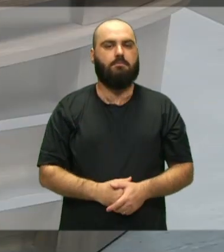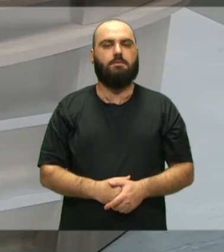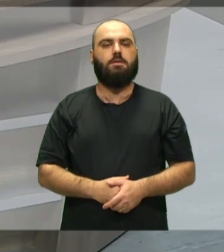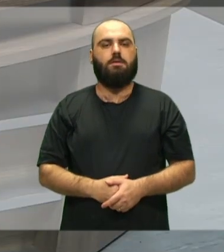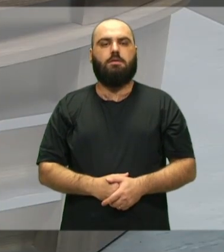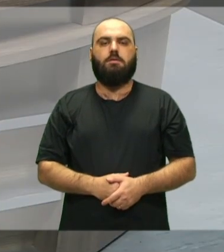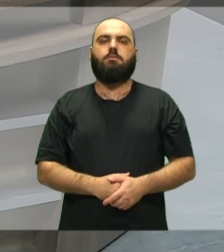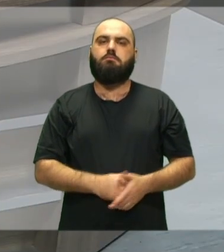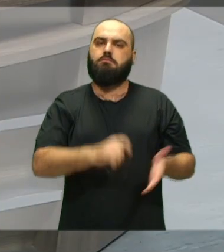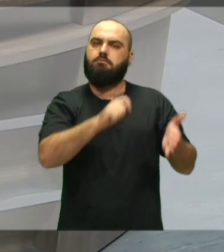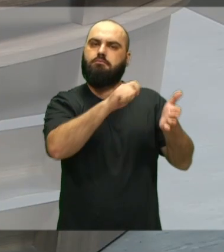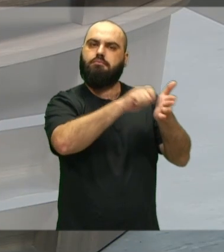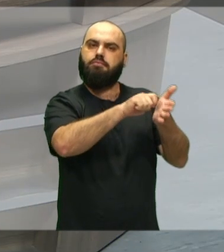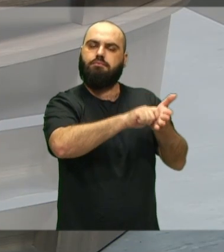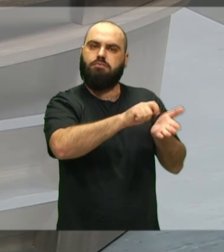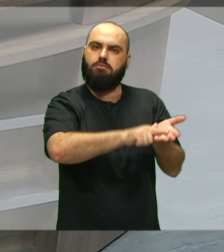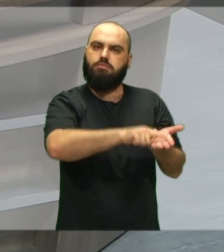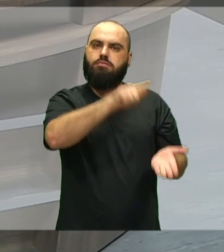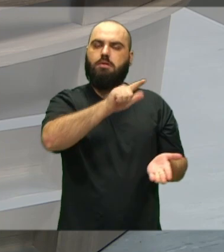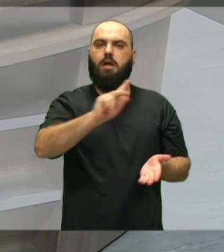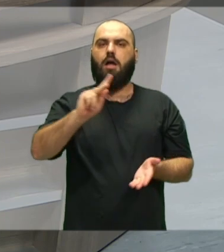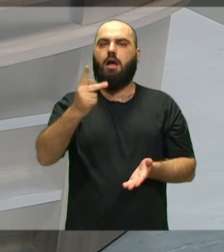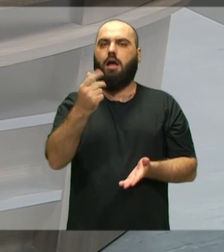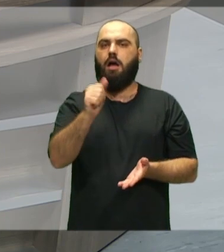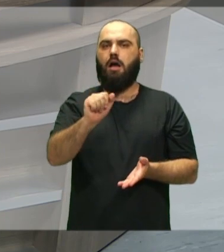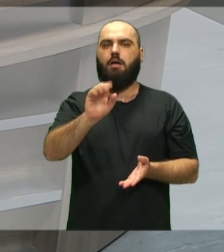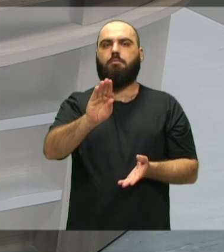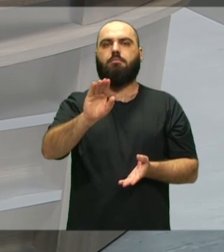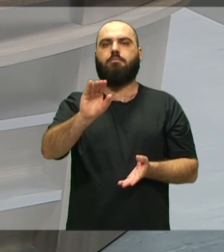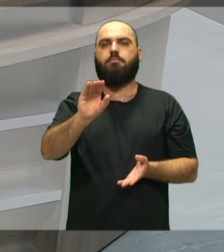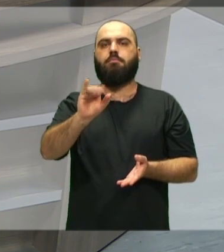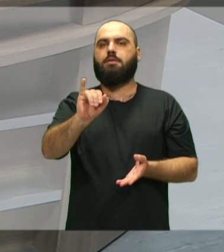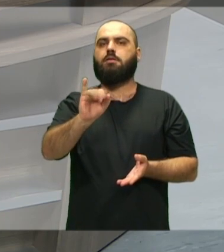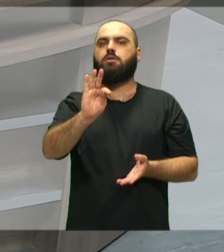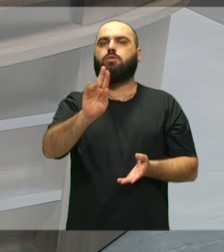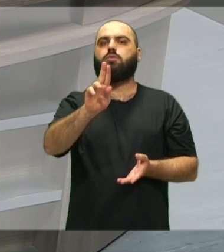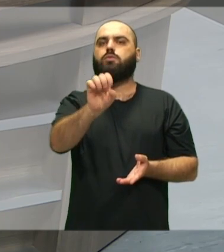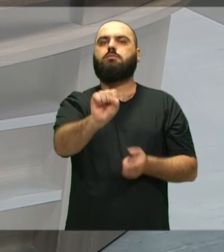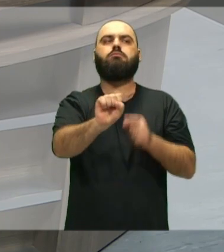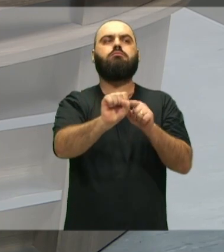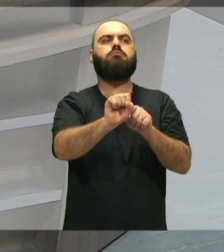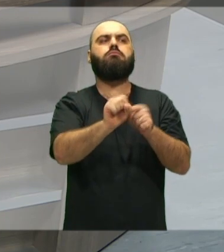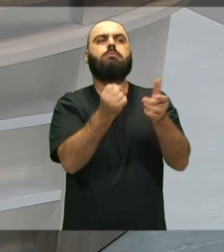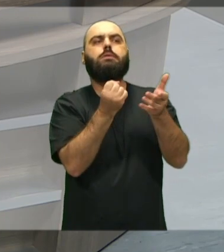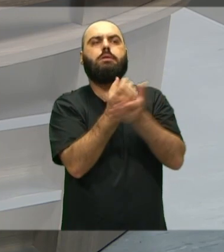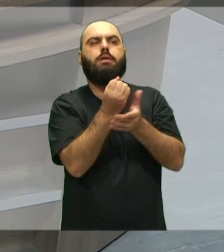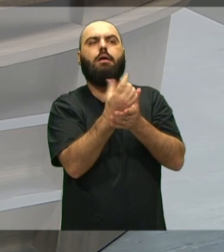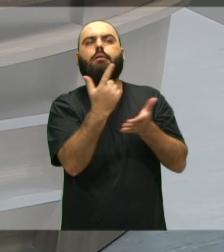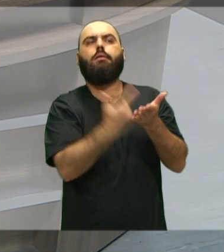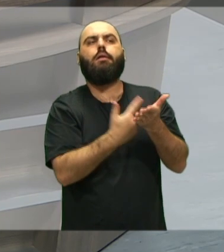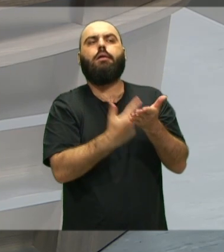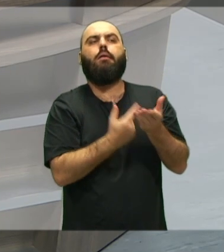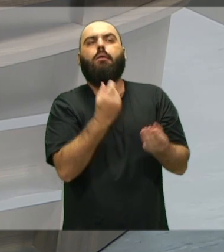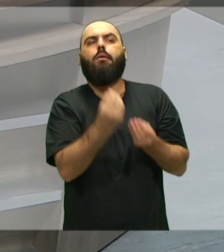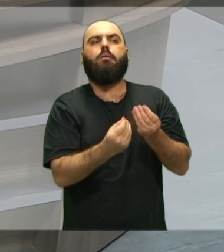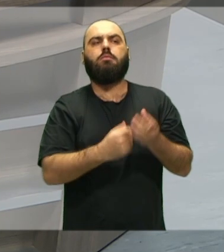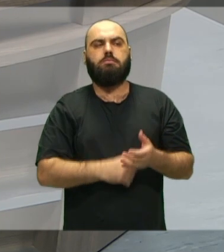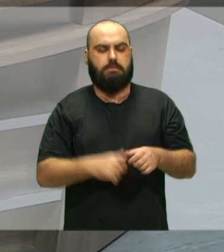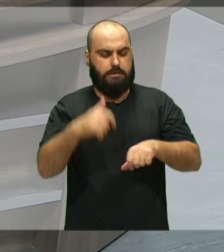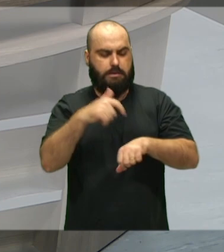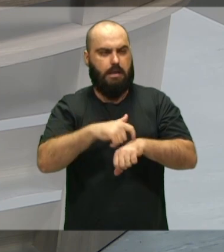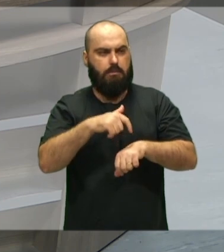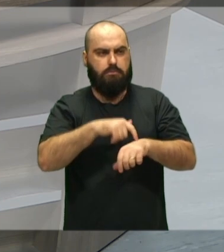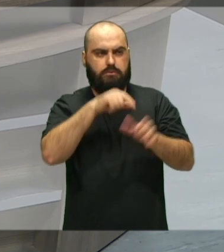Editora Hábitos. Como é que foi para você produzir esse livro? Foi muito tempo